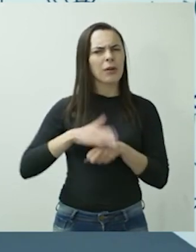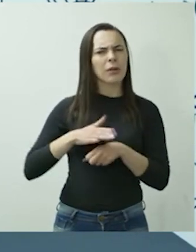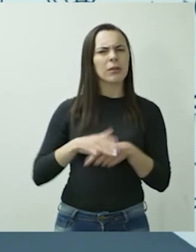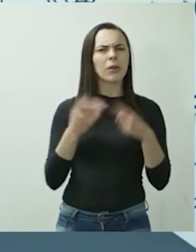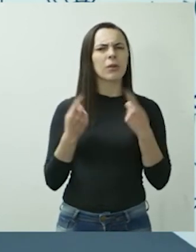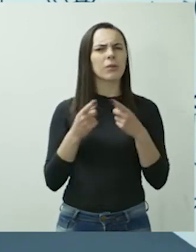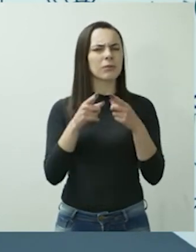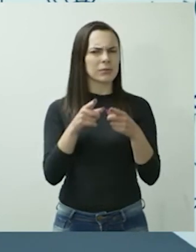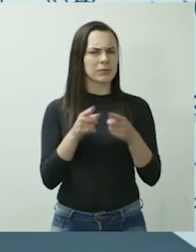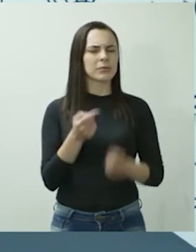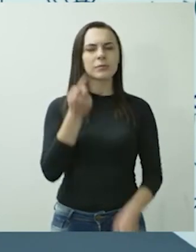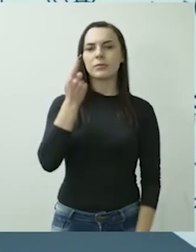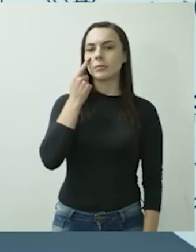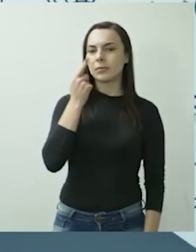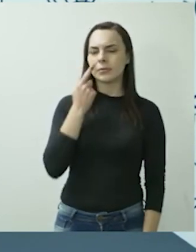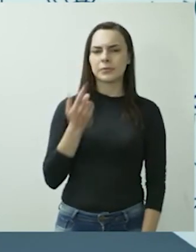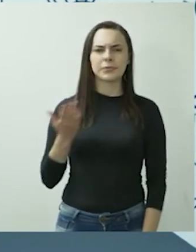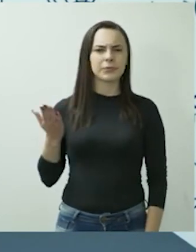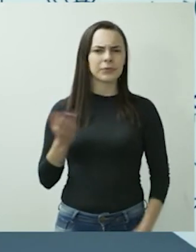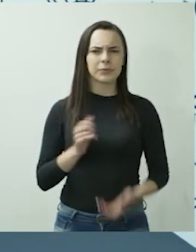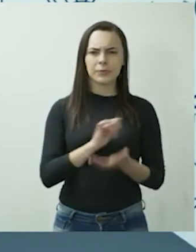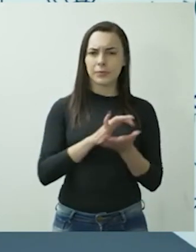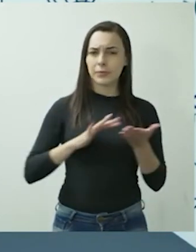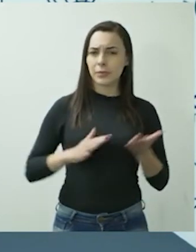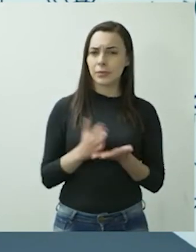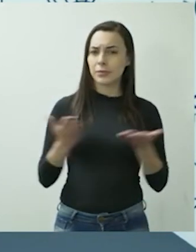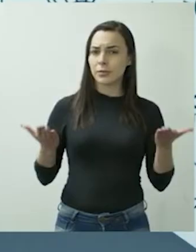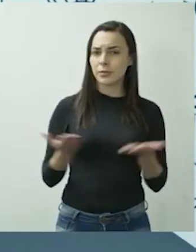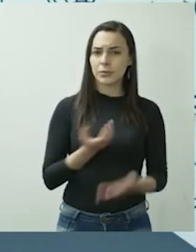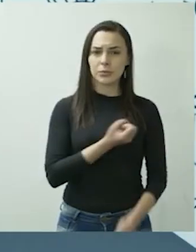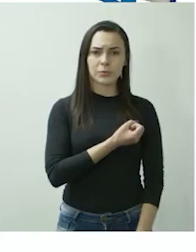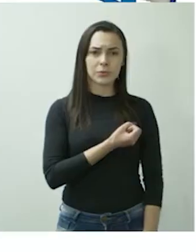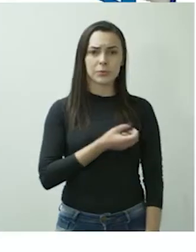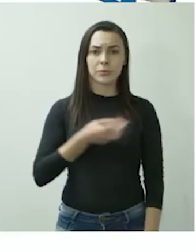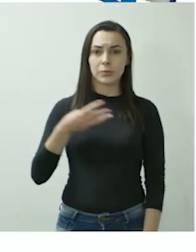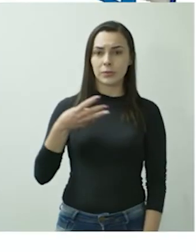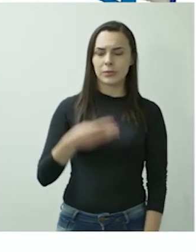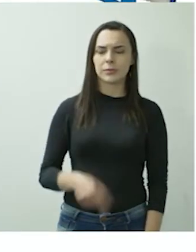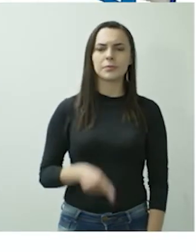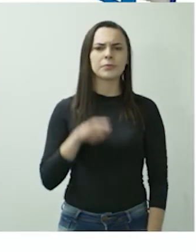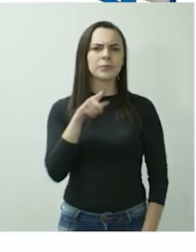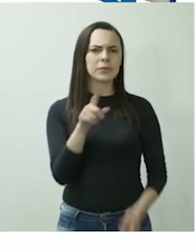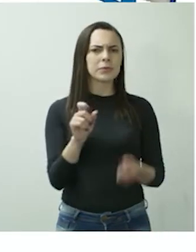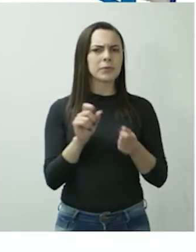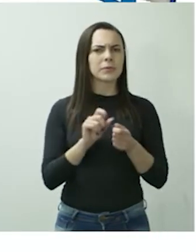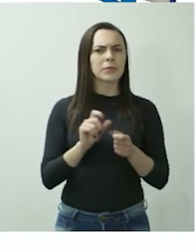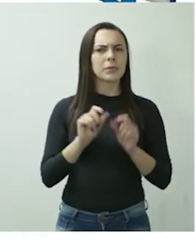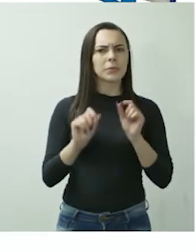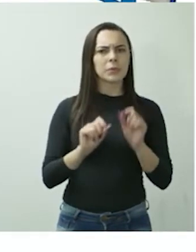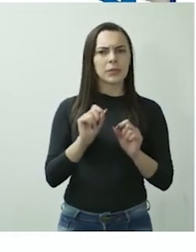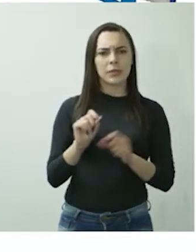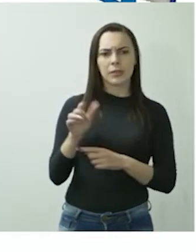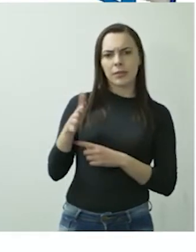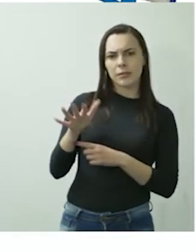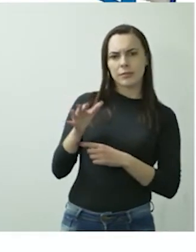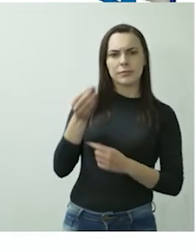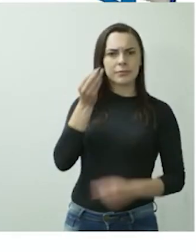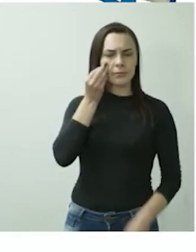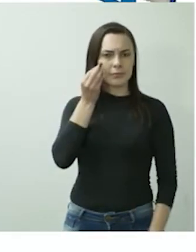também. Vejam lá, a nossa atividade 3. Faça uma